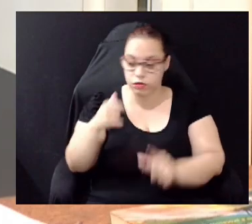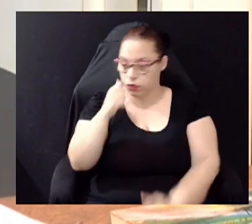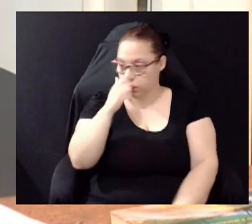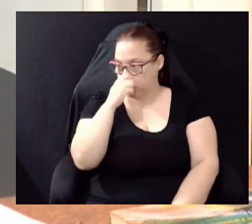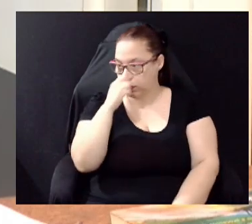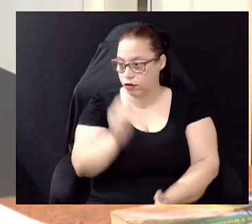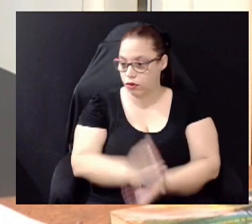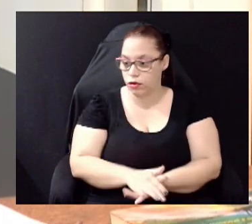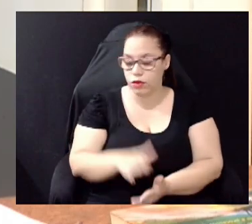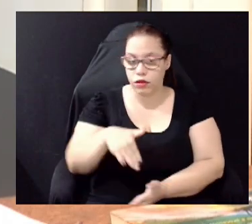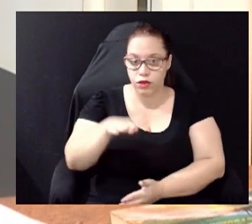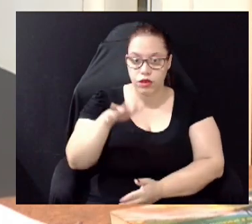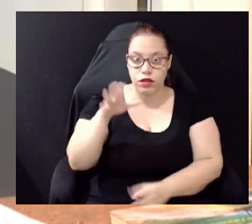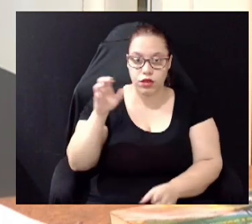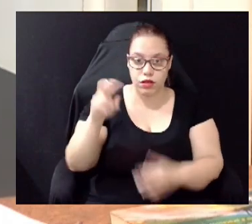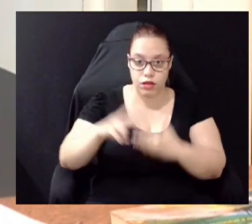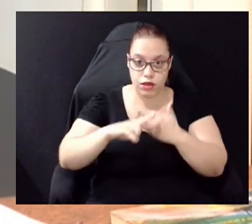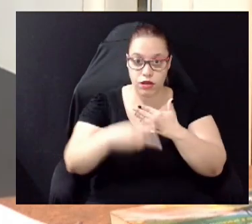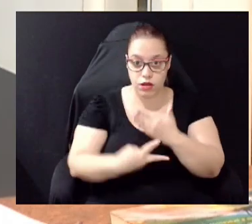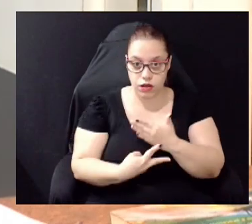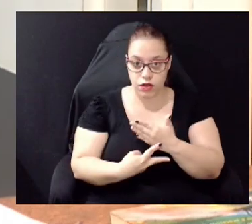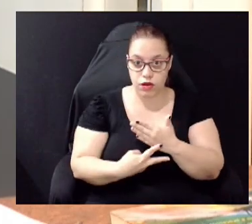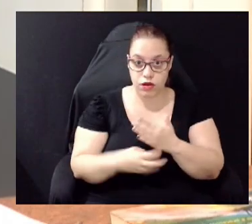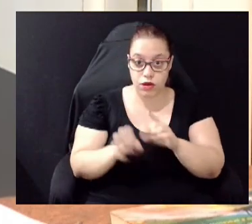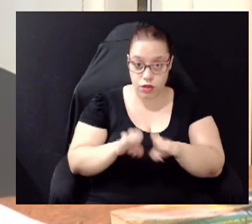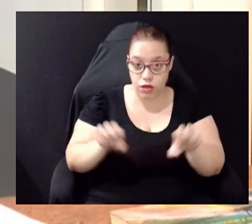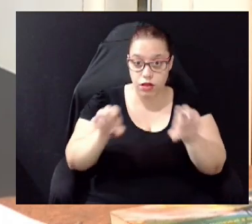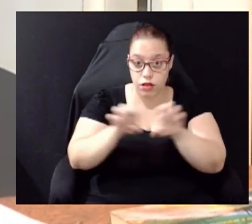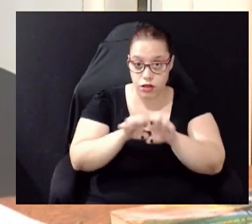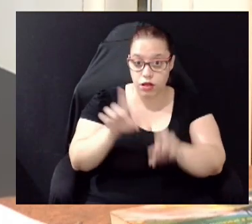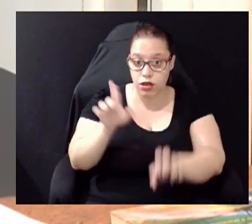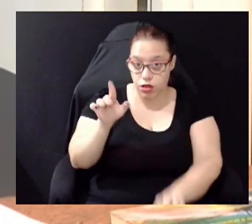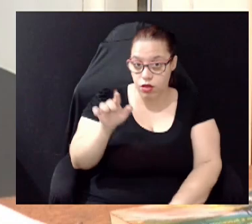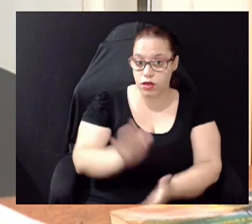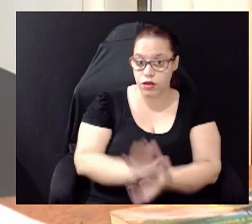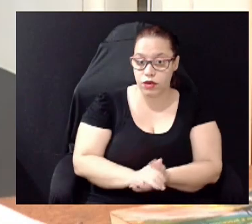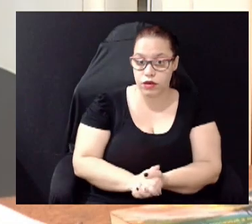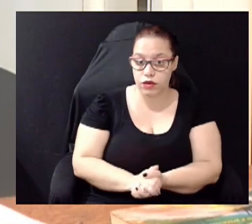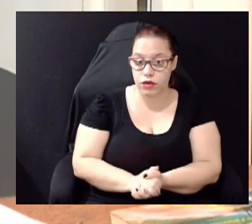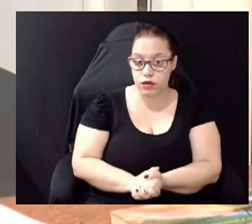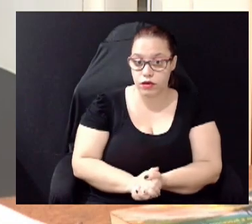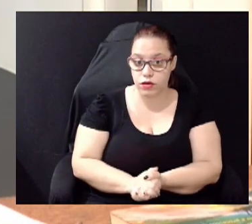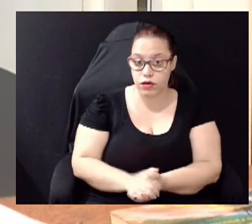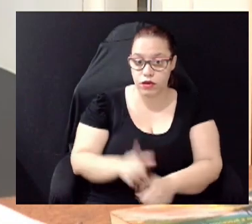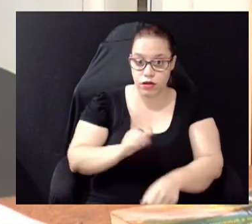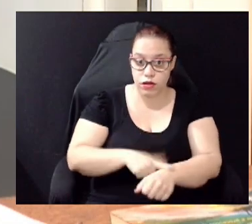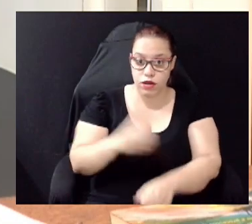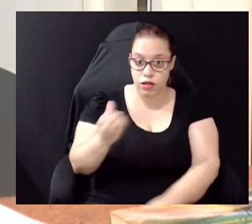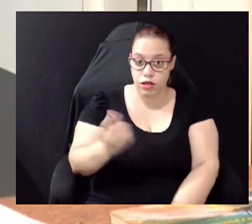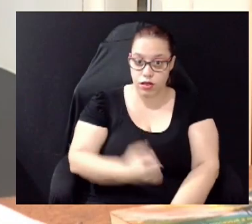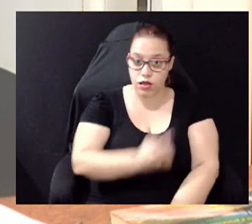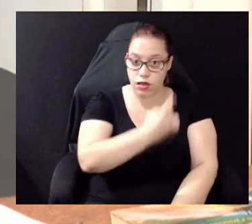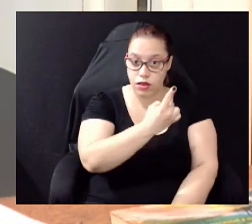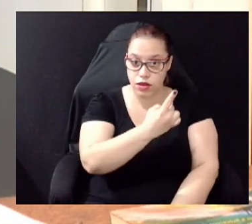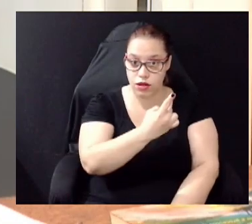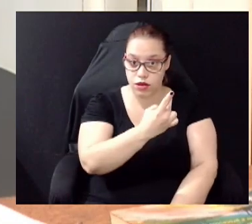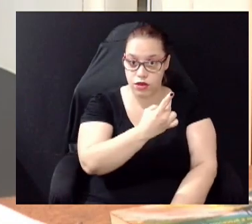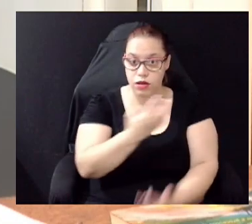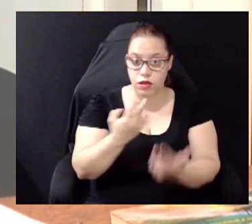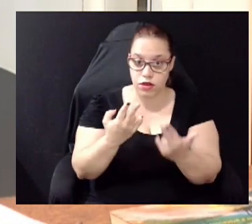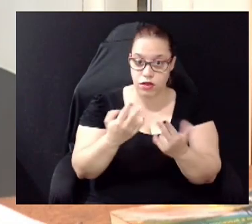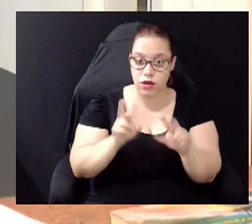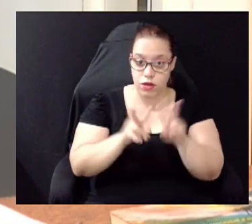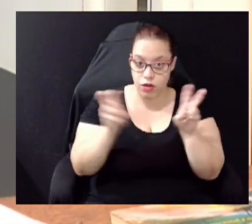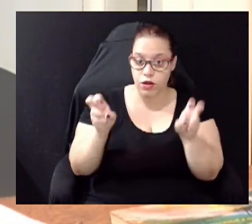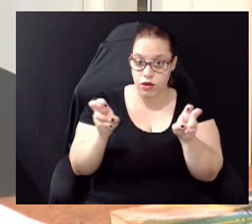esse impacto, assim, né, nessa estrutura. Então, é isso. O debate da escala 6x1 tem total a ver com o nosso assunto, né, que tem a ver com